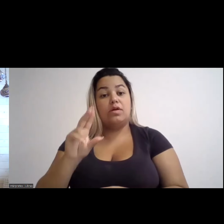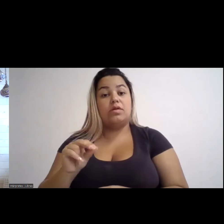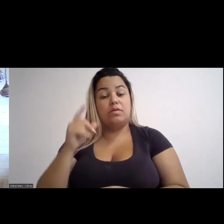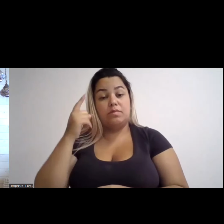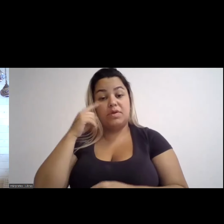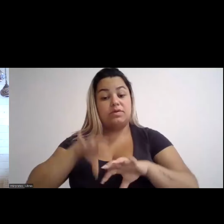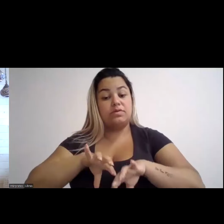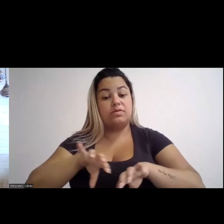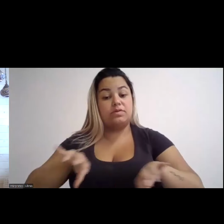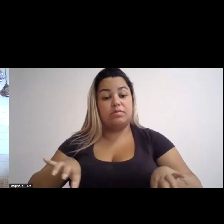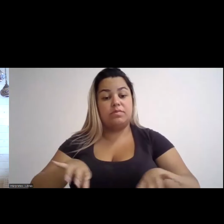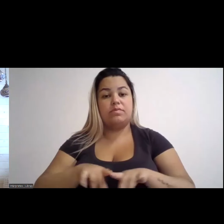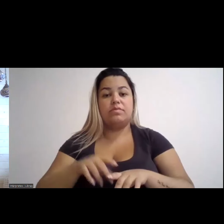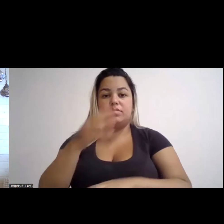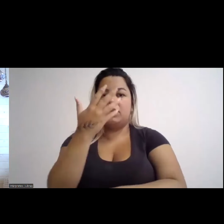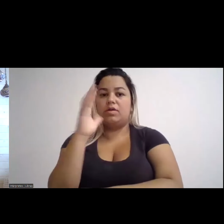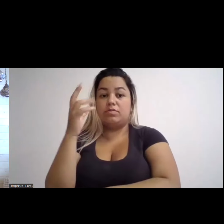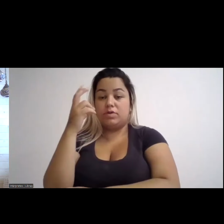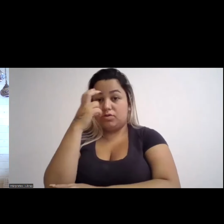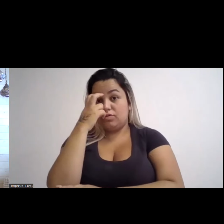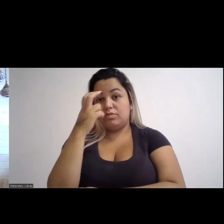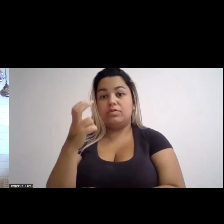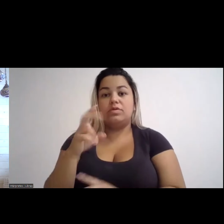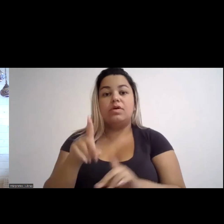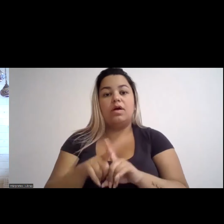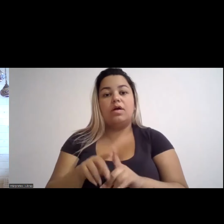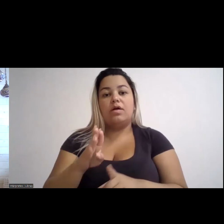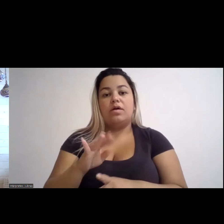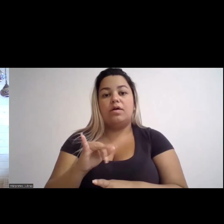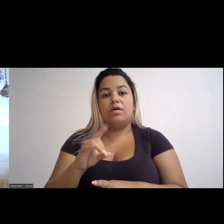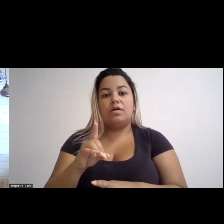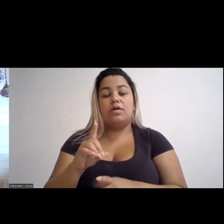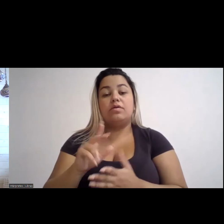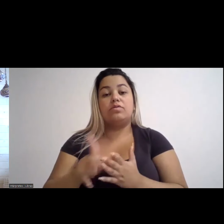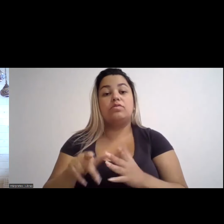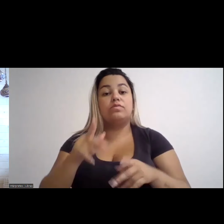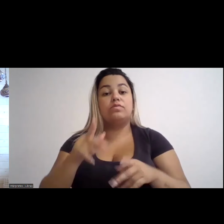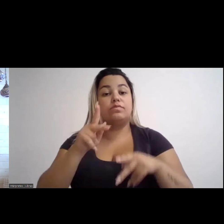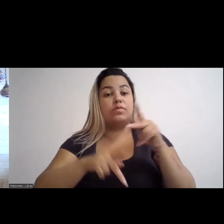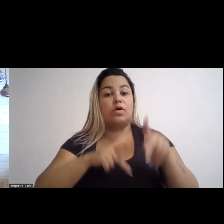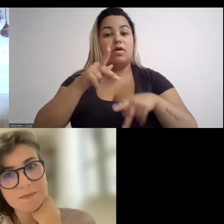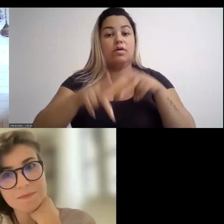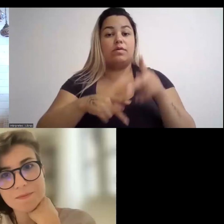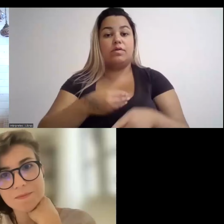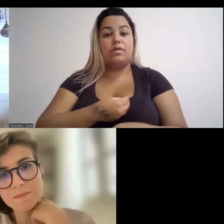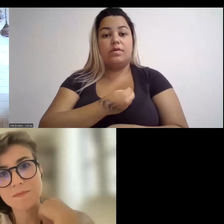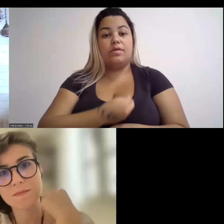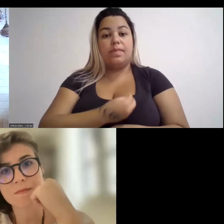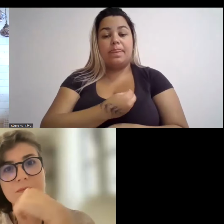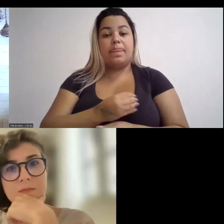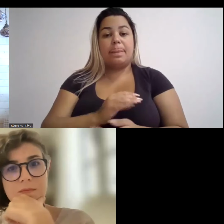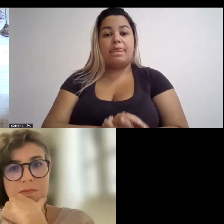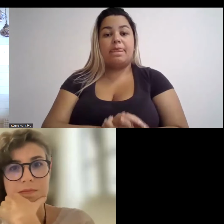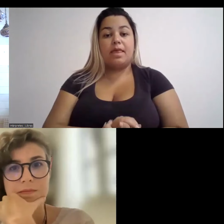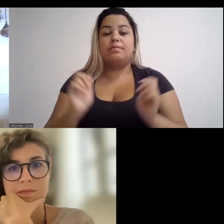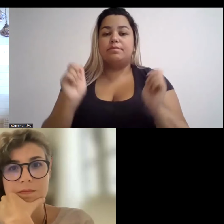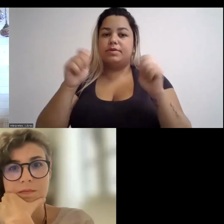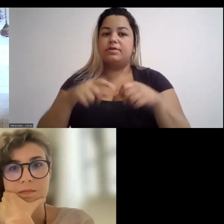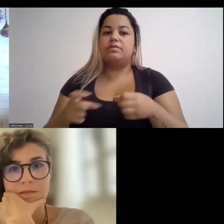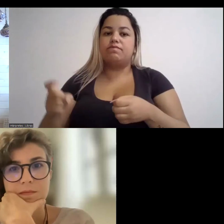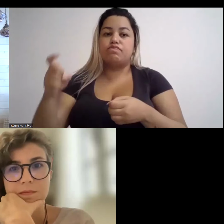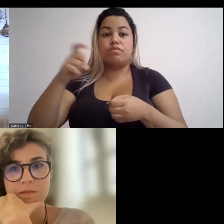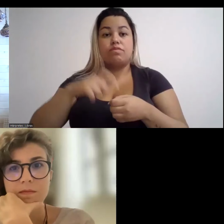separar natureza de cultura, biodiversidade dos povos que habitam os territórios. É preciso retomar